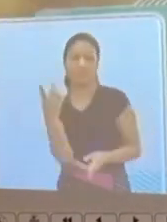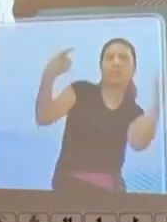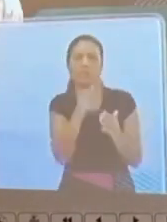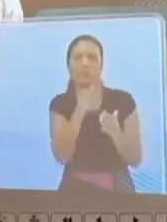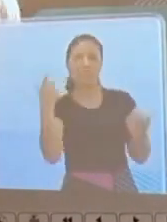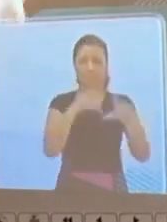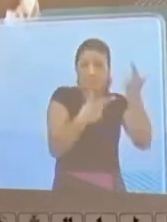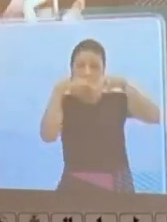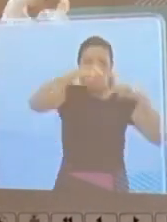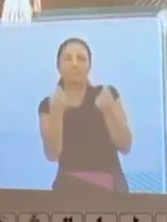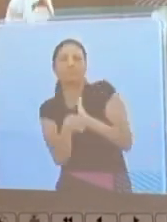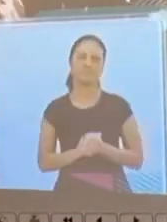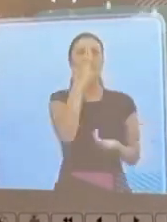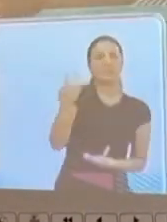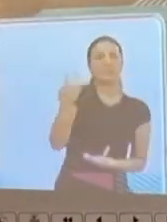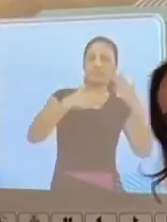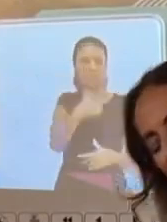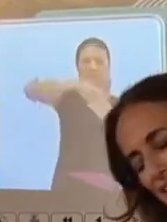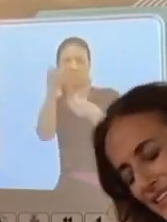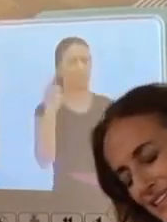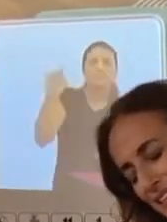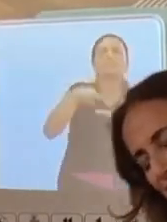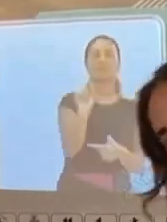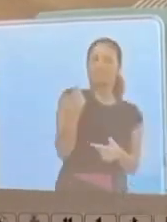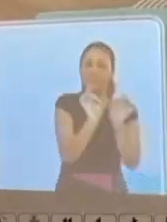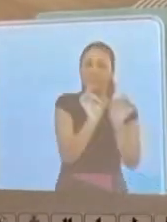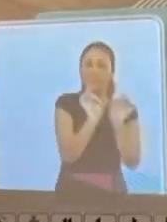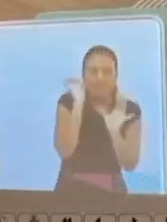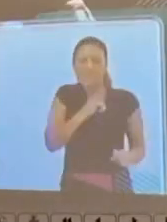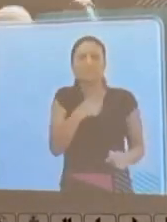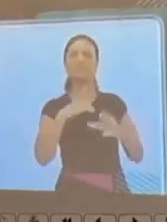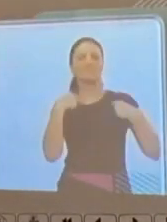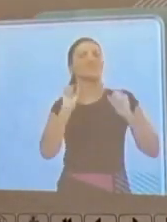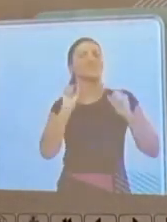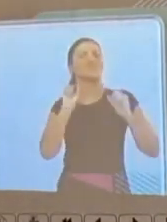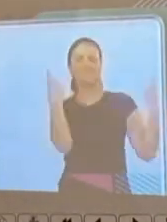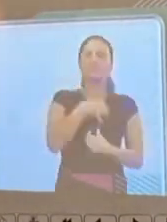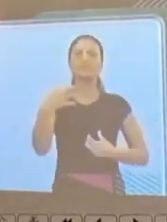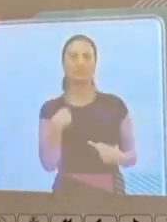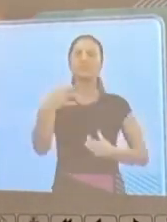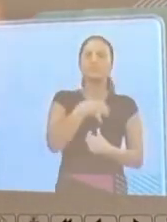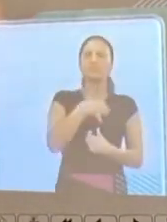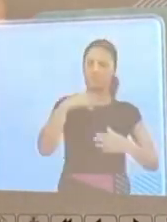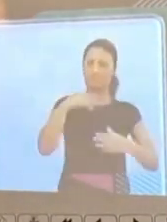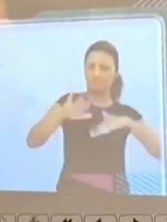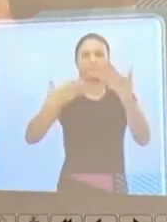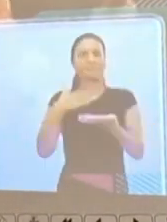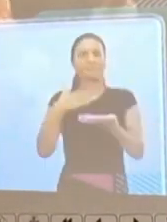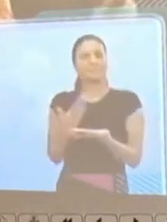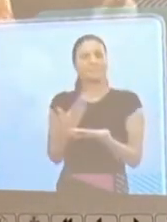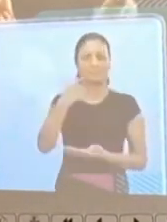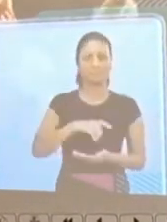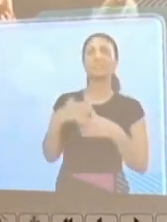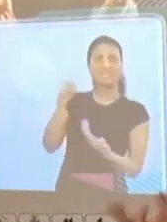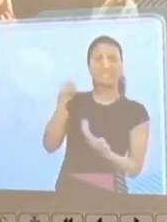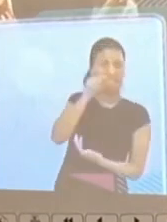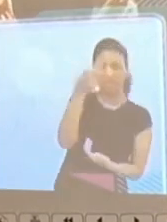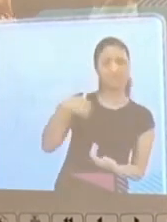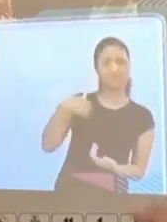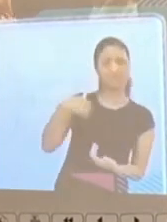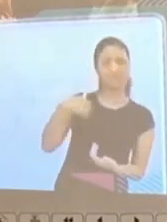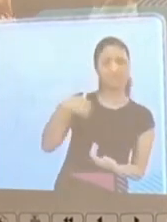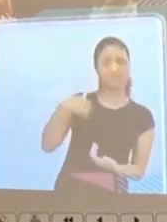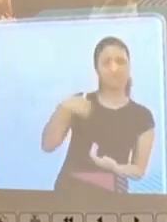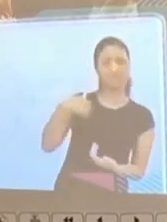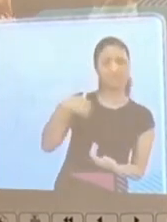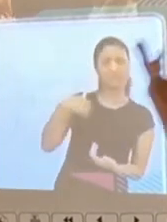É, a gente foi se cada vez mais se. Fazer profissionalizando, mas foi trazendo, né, uma coisa